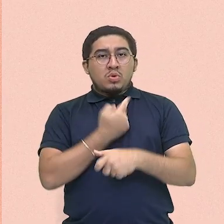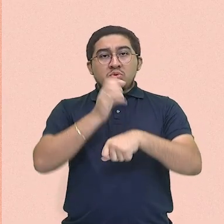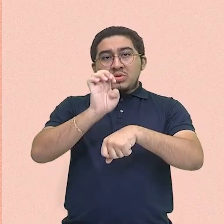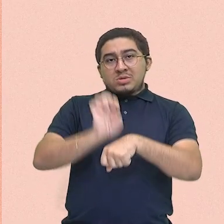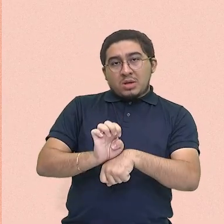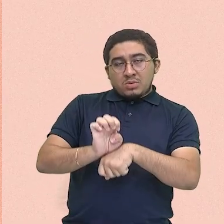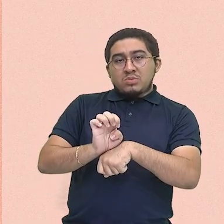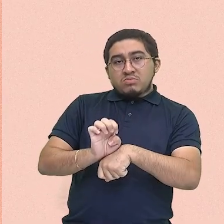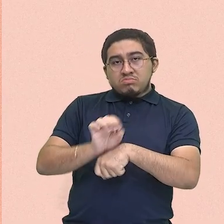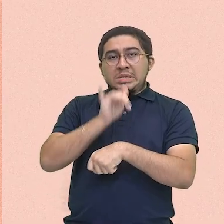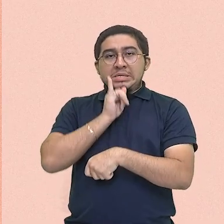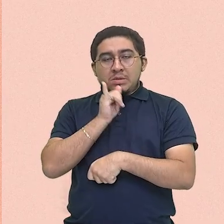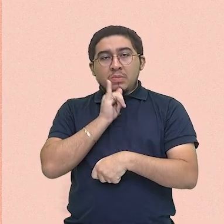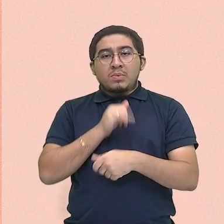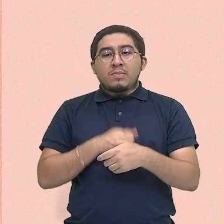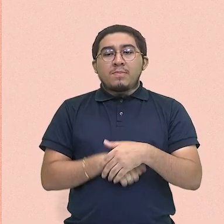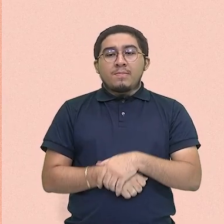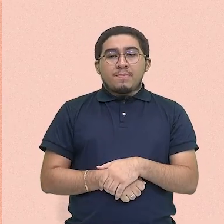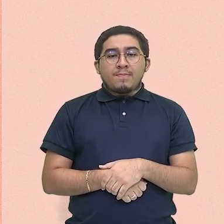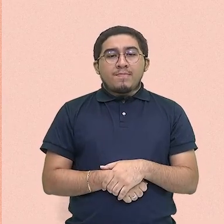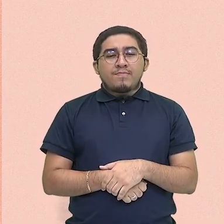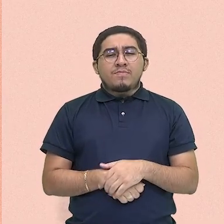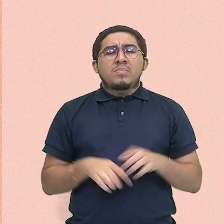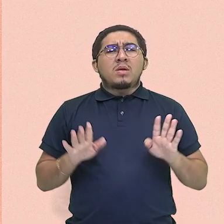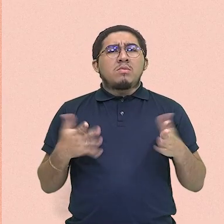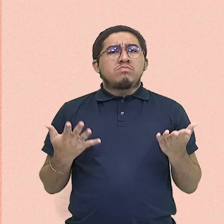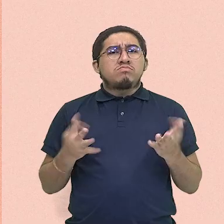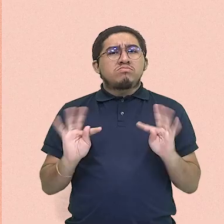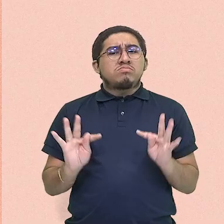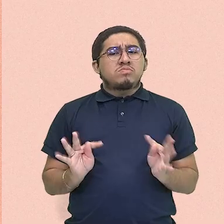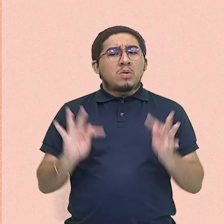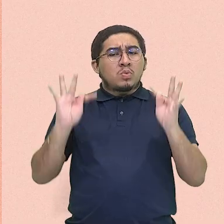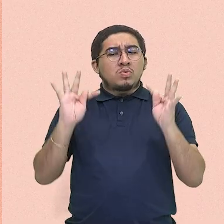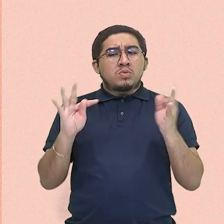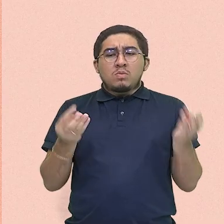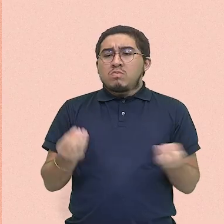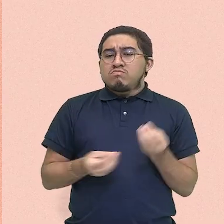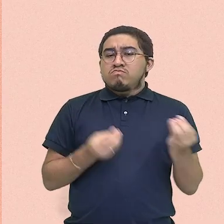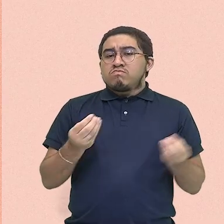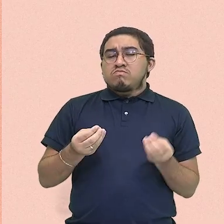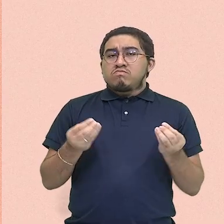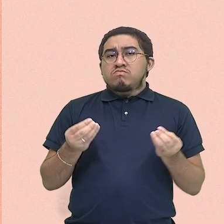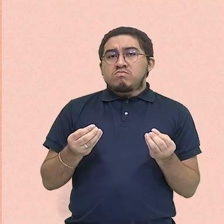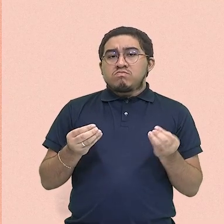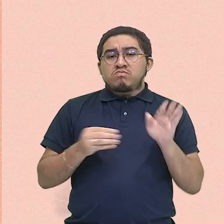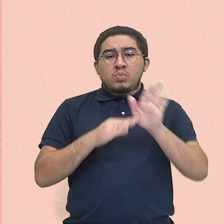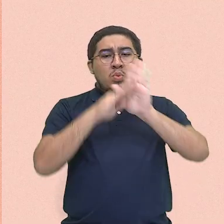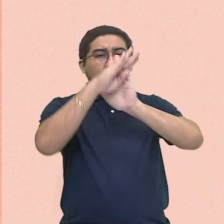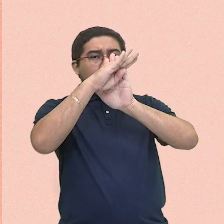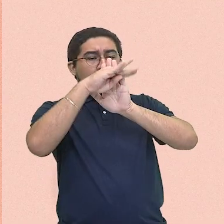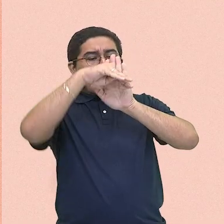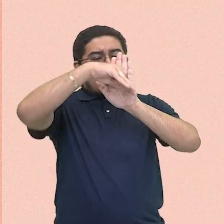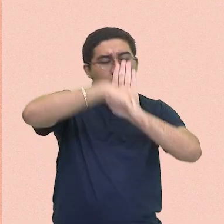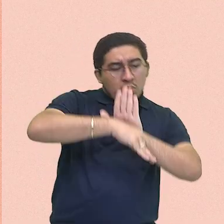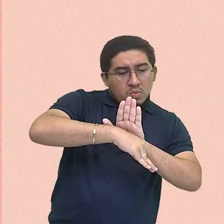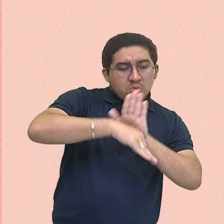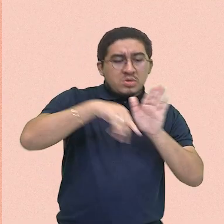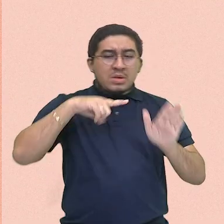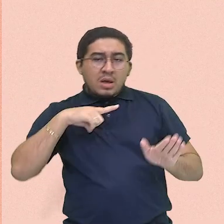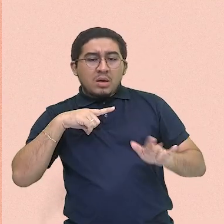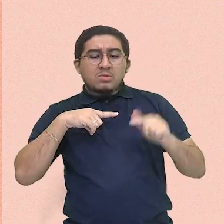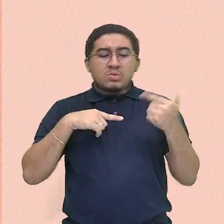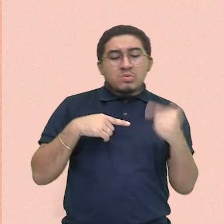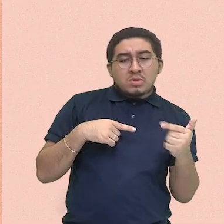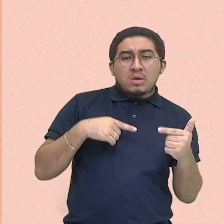estado, por exemplo. E a tecnologia, como é que está? Está alta, está baixa, não está,